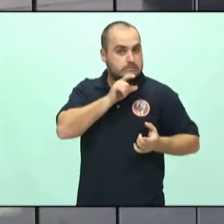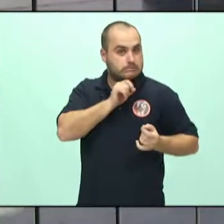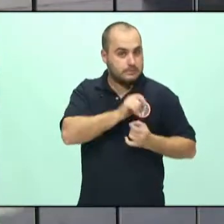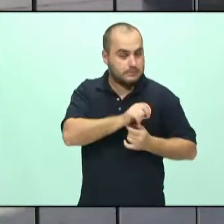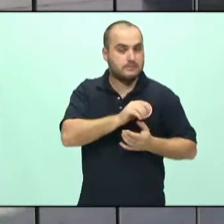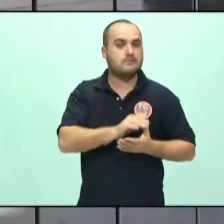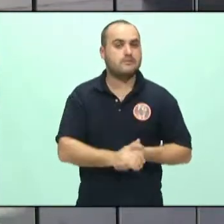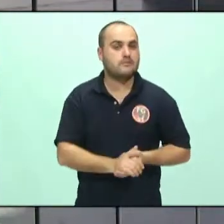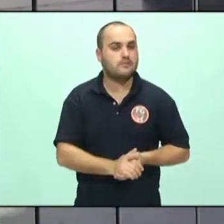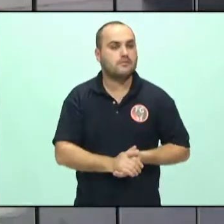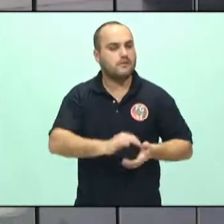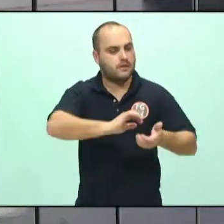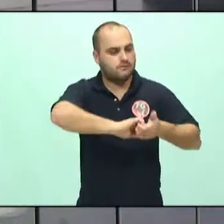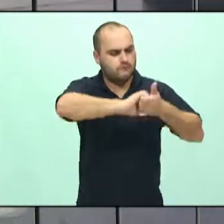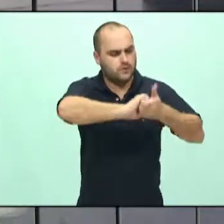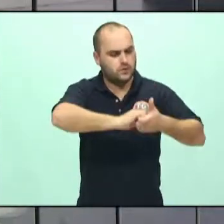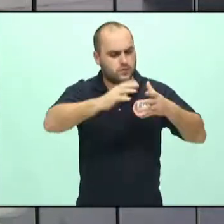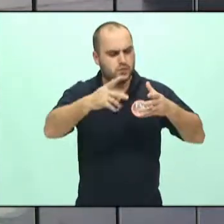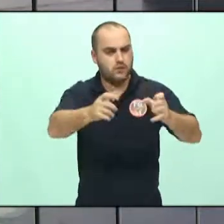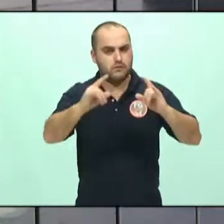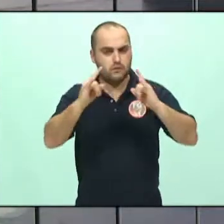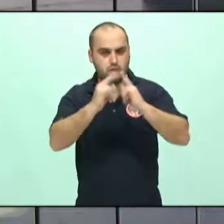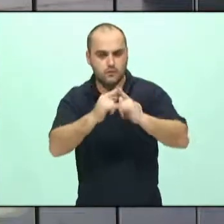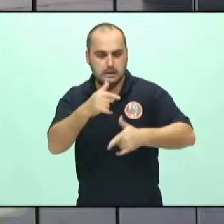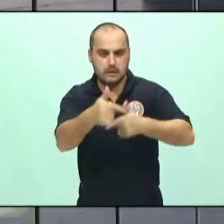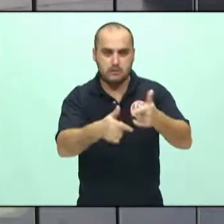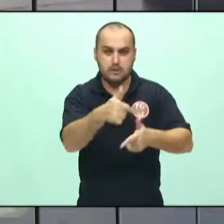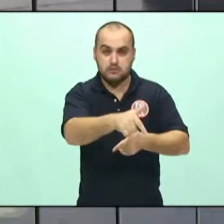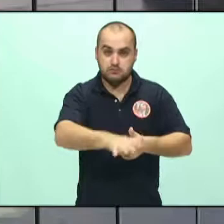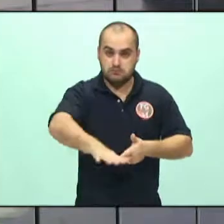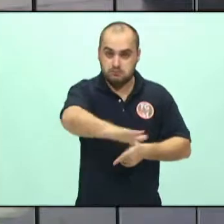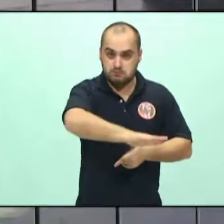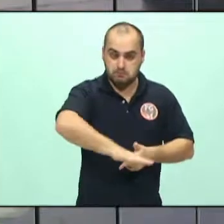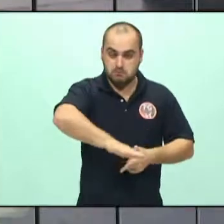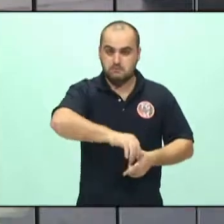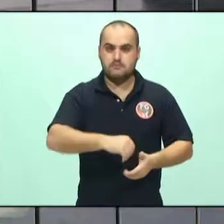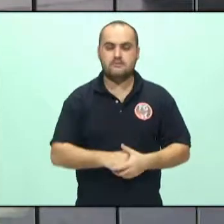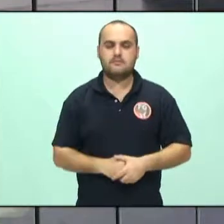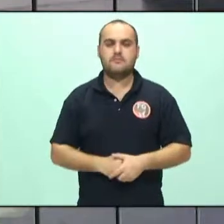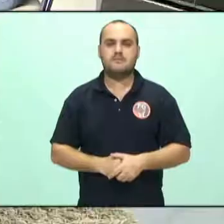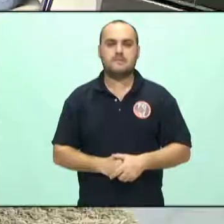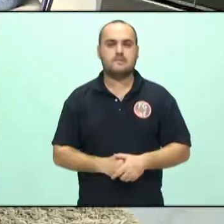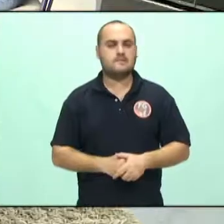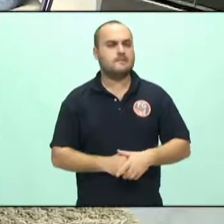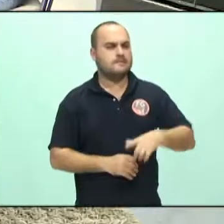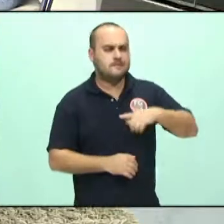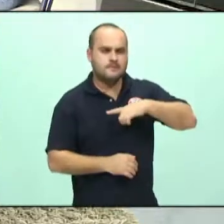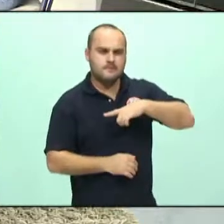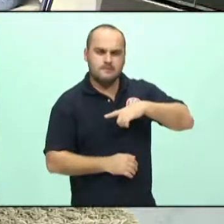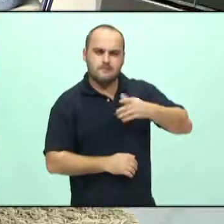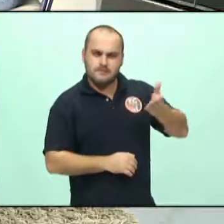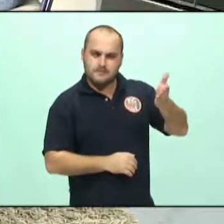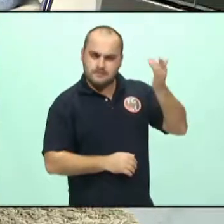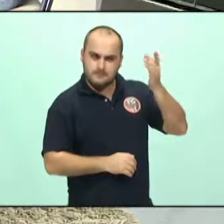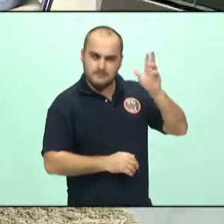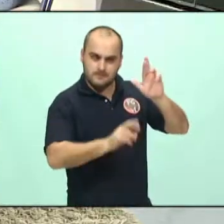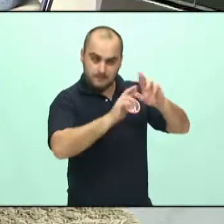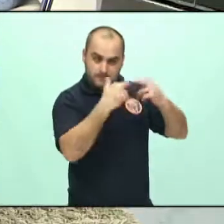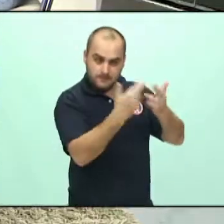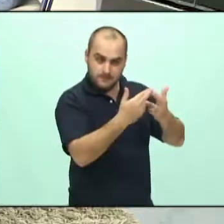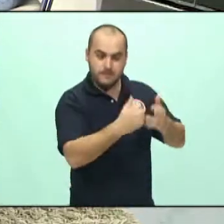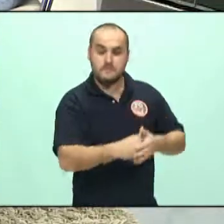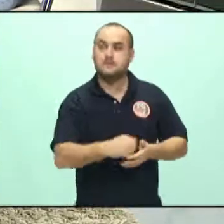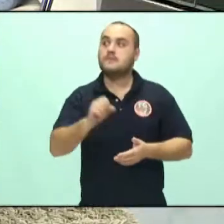saudando todas as entidades que trabalham nessa área, né? Tivemos uma sessão especial na Câmara. Isso, e eu fiz